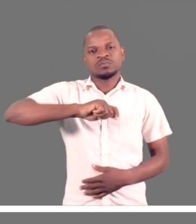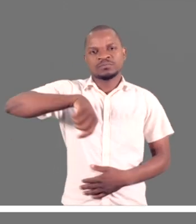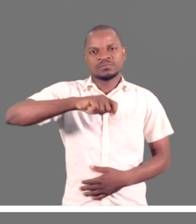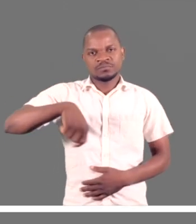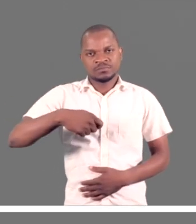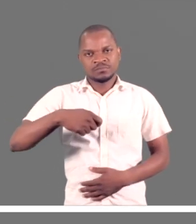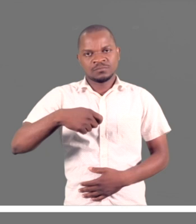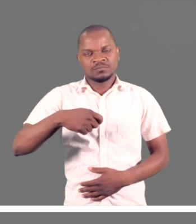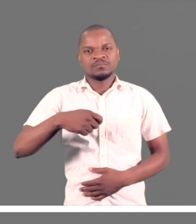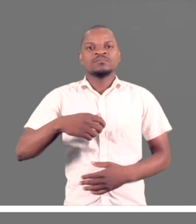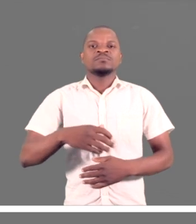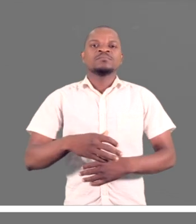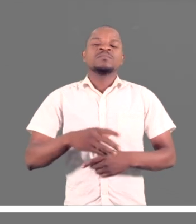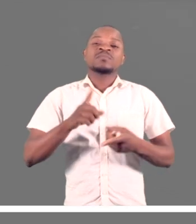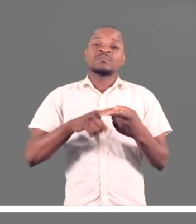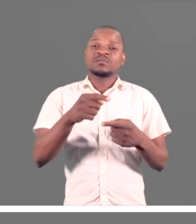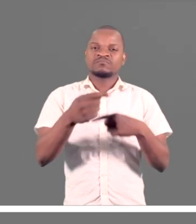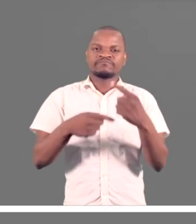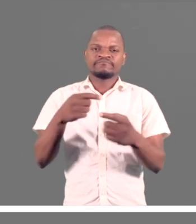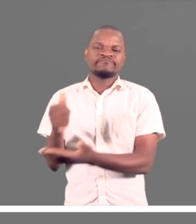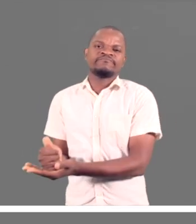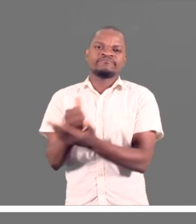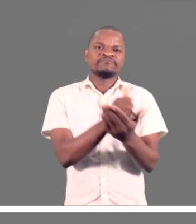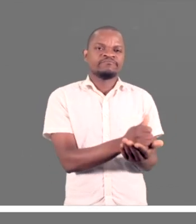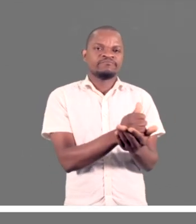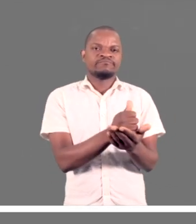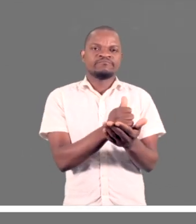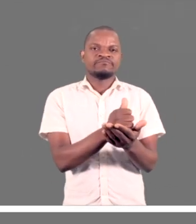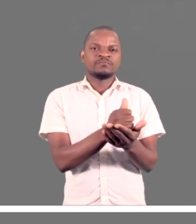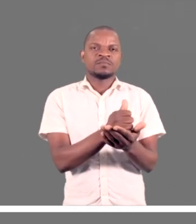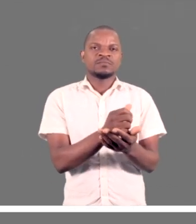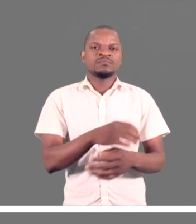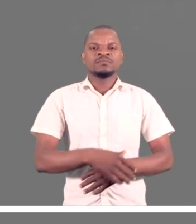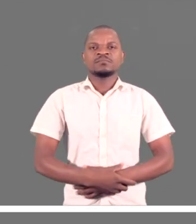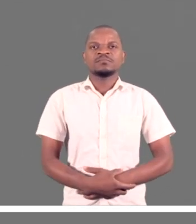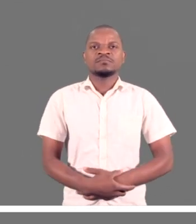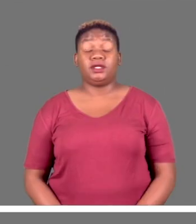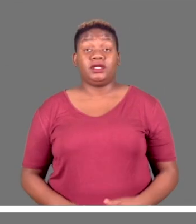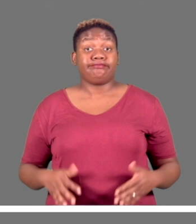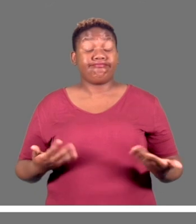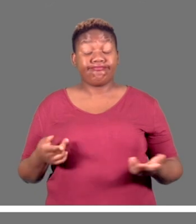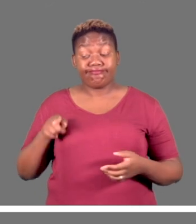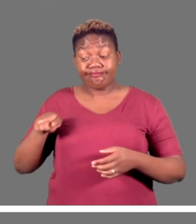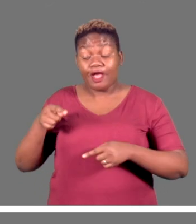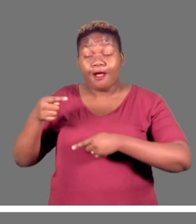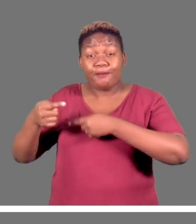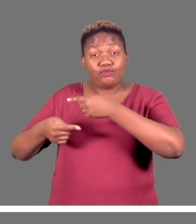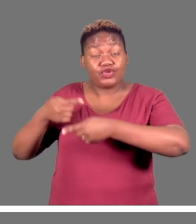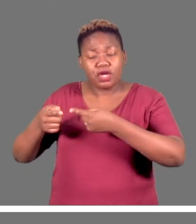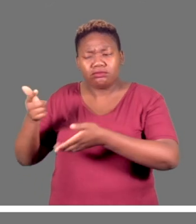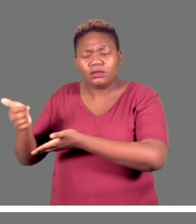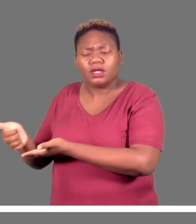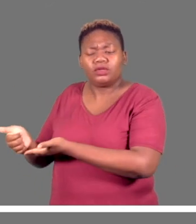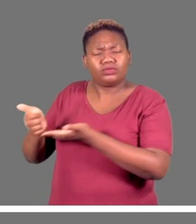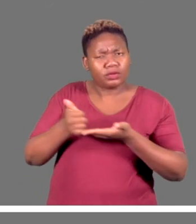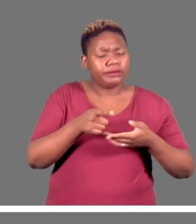de serem parceleiros, de ser padeiros, podem ser cozinheiros. Este projeto vai